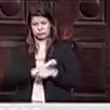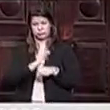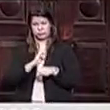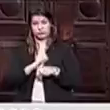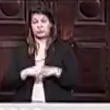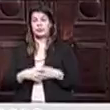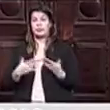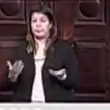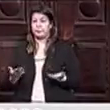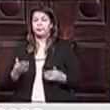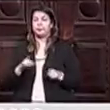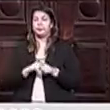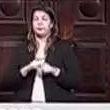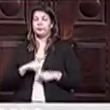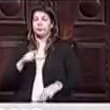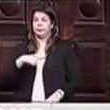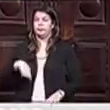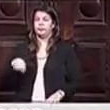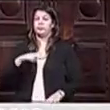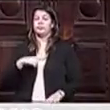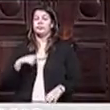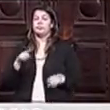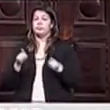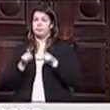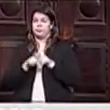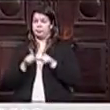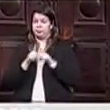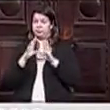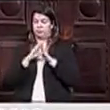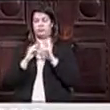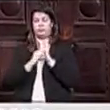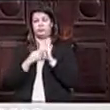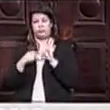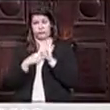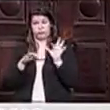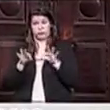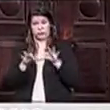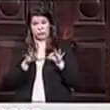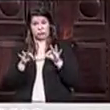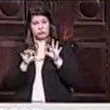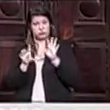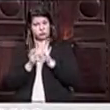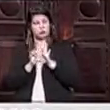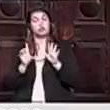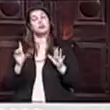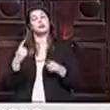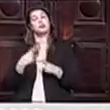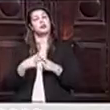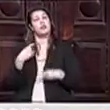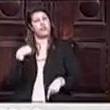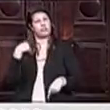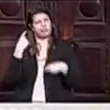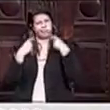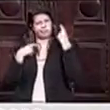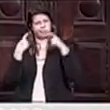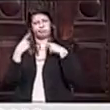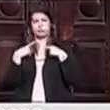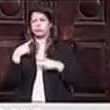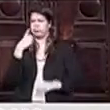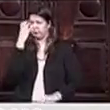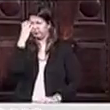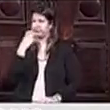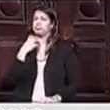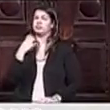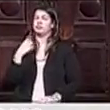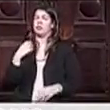Porém, senhoras e senhores deputados, nós vamos apresentar emendas a esse projeto de lei. Eu tenho uma preocupação muito grave com relação